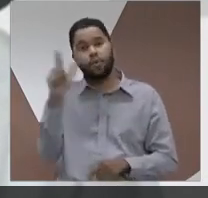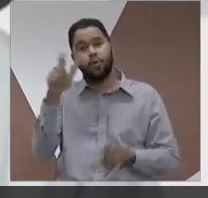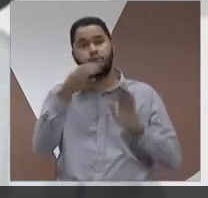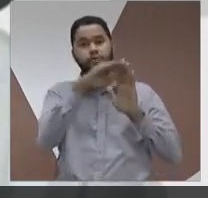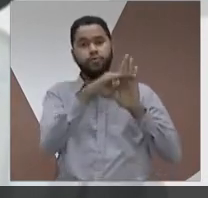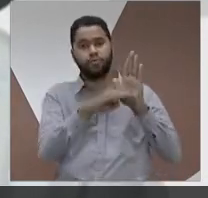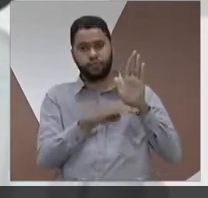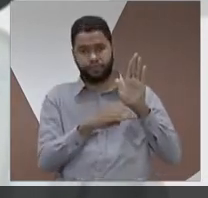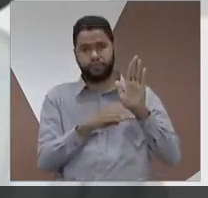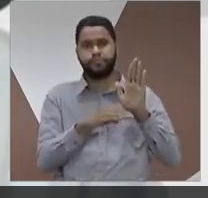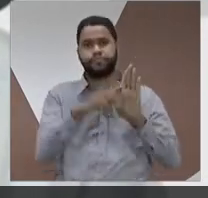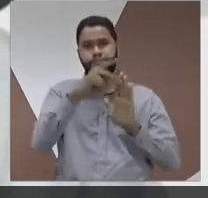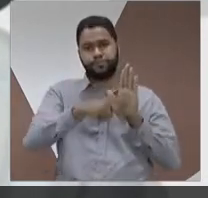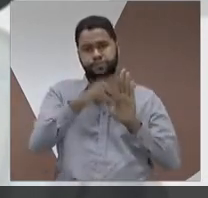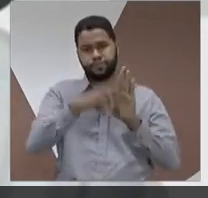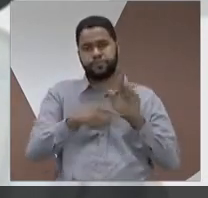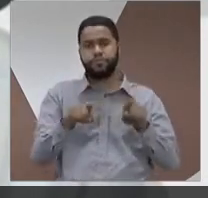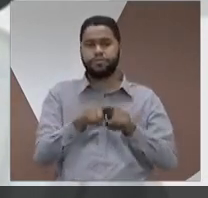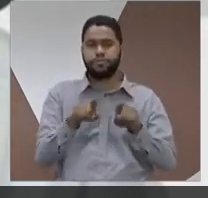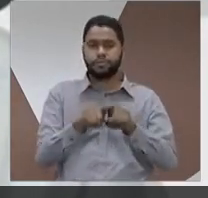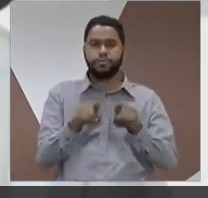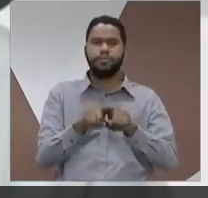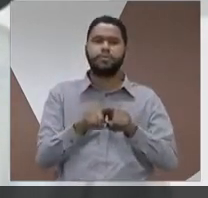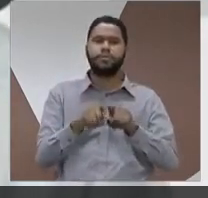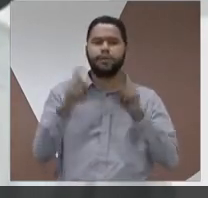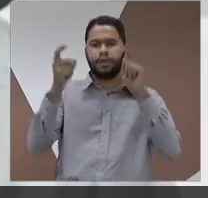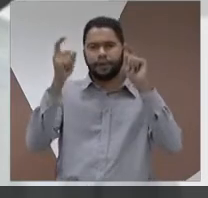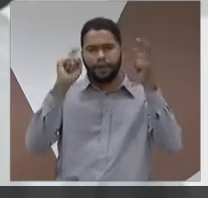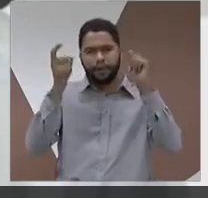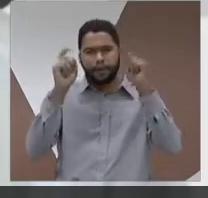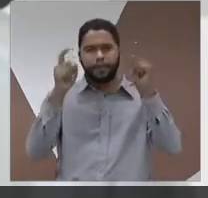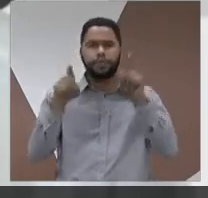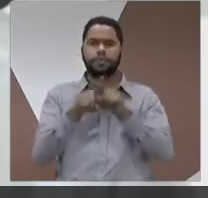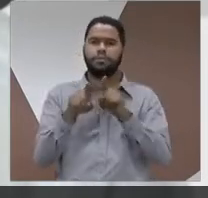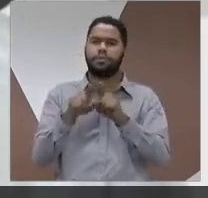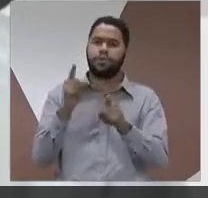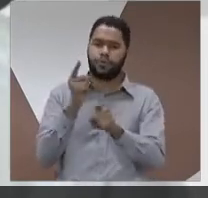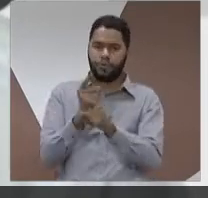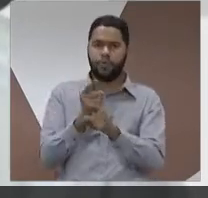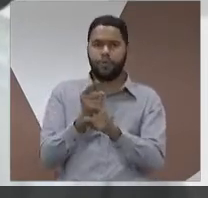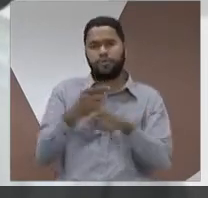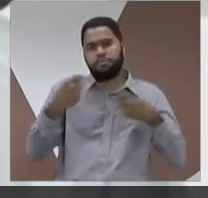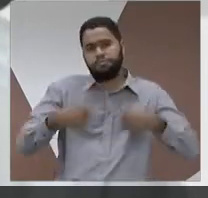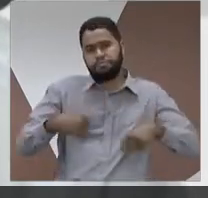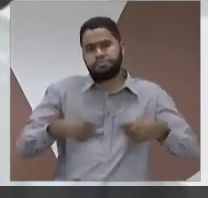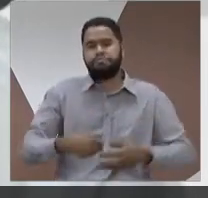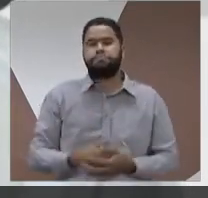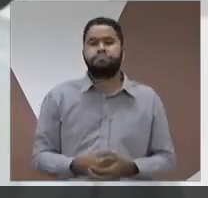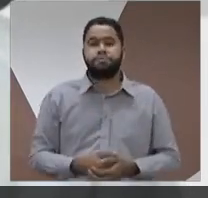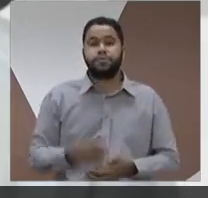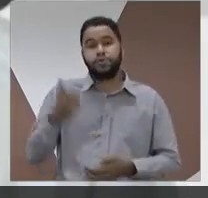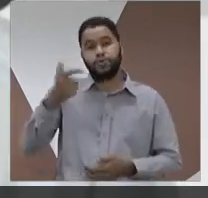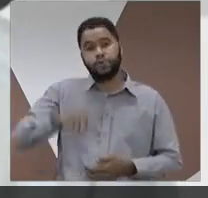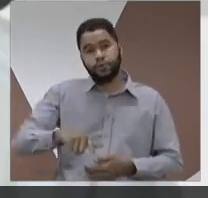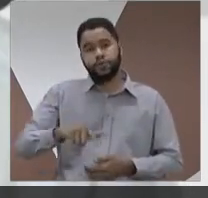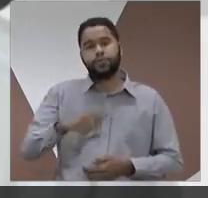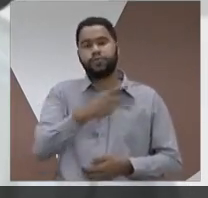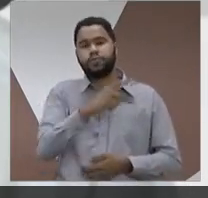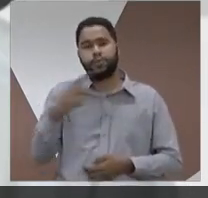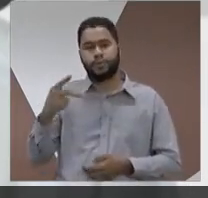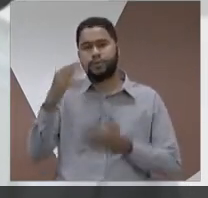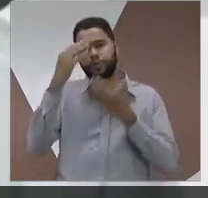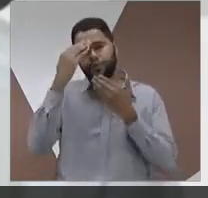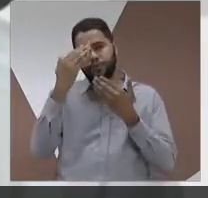projeto e fazer todas as reuniões e encontros que se fizerem necessários. Então, mais uma vez, presidente,